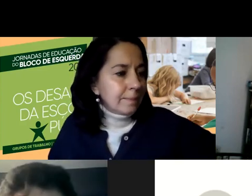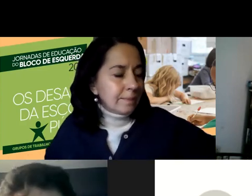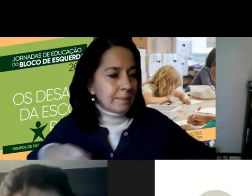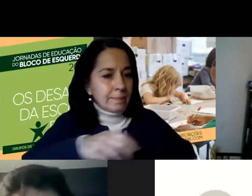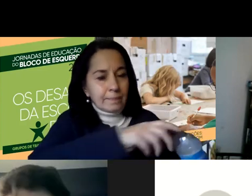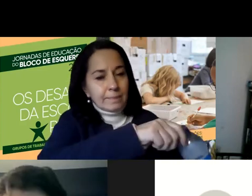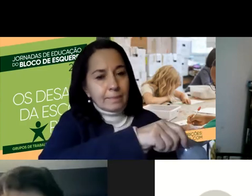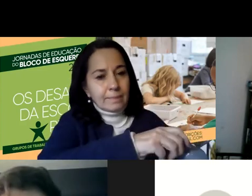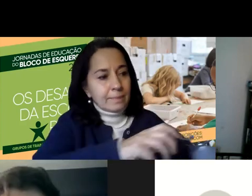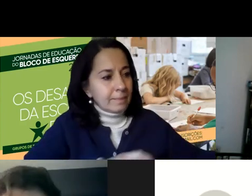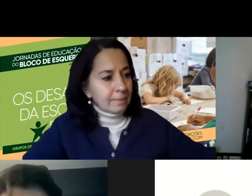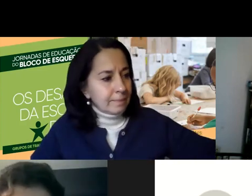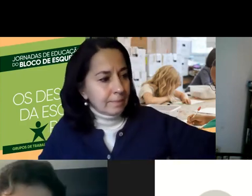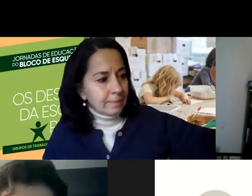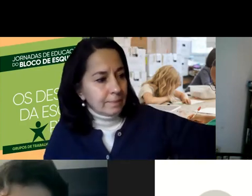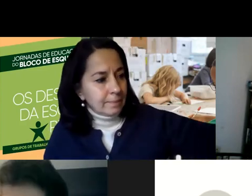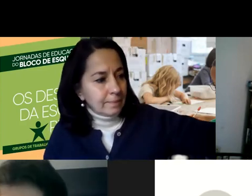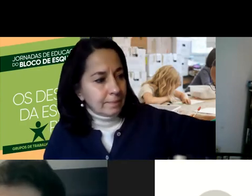função de criar trabalhadores